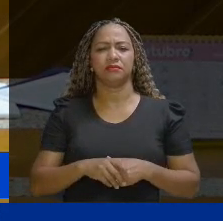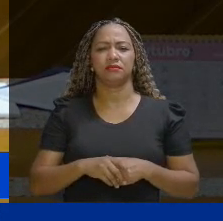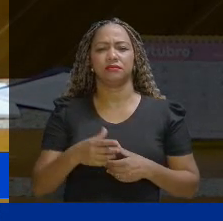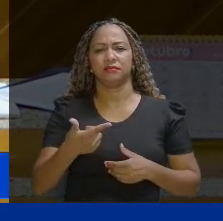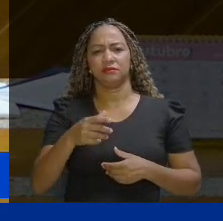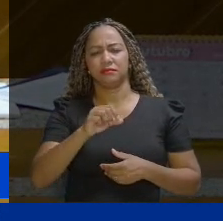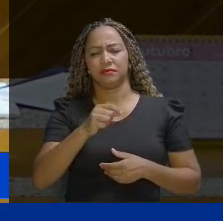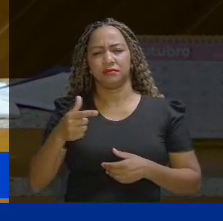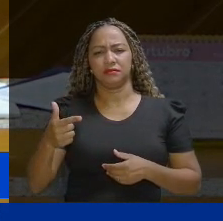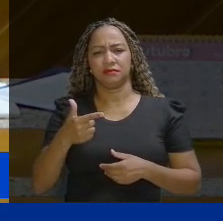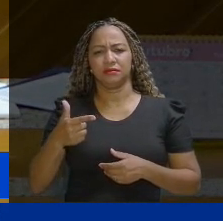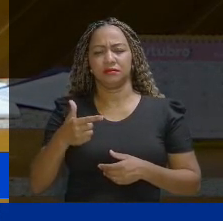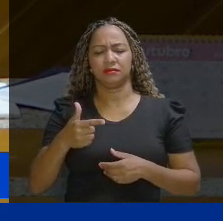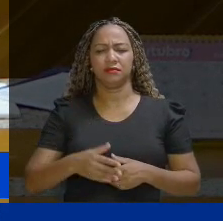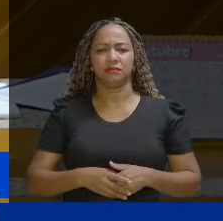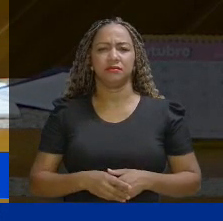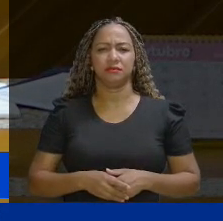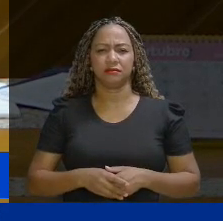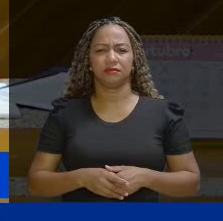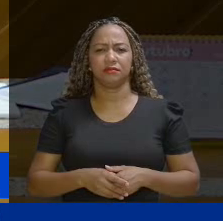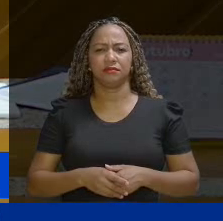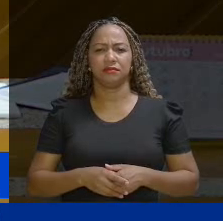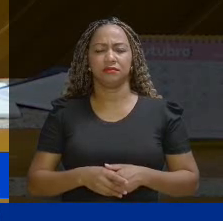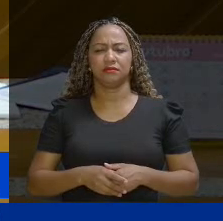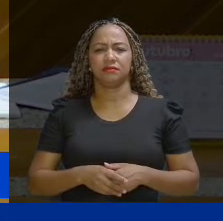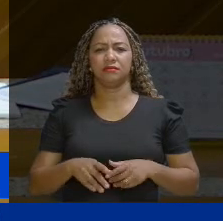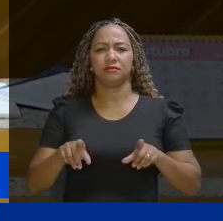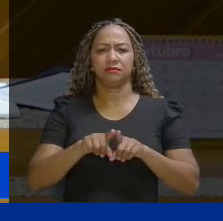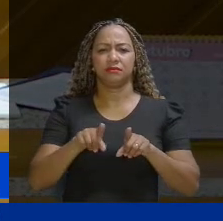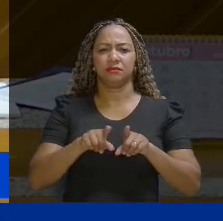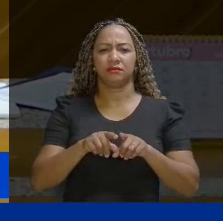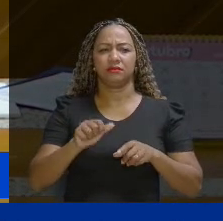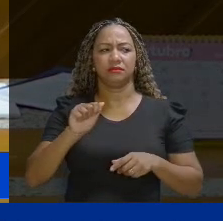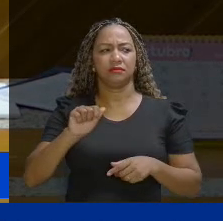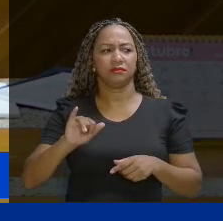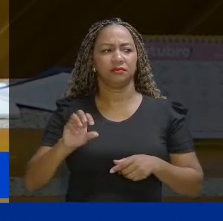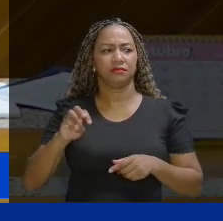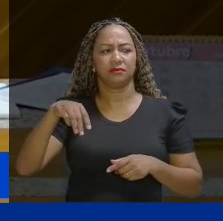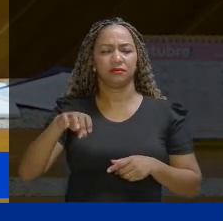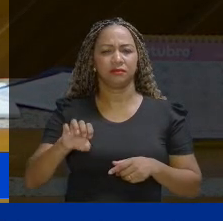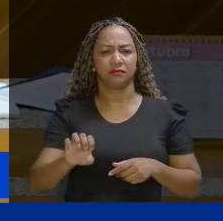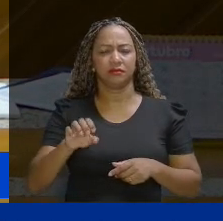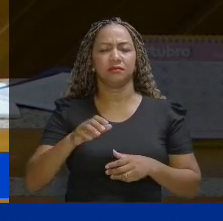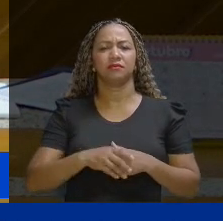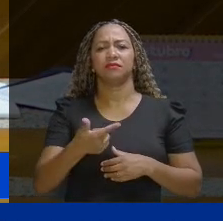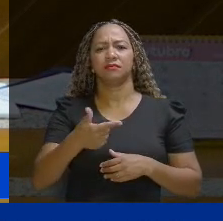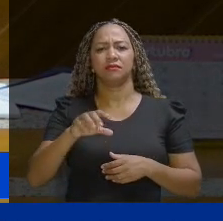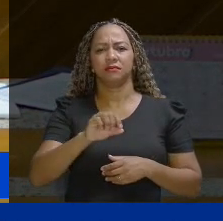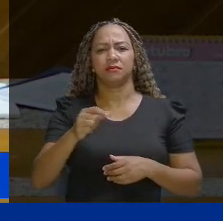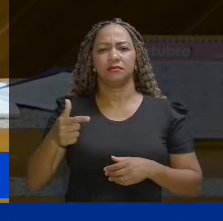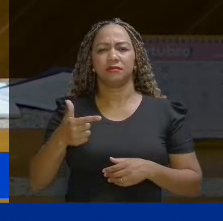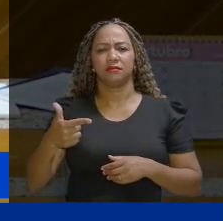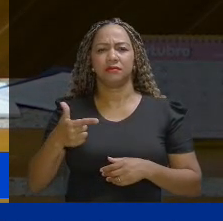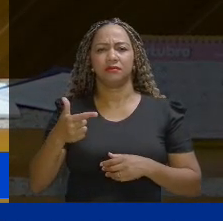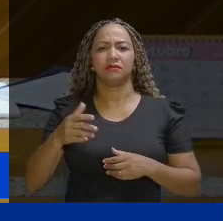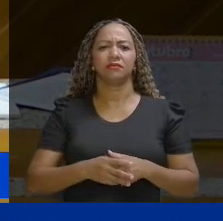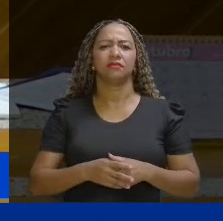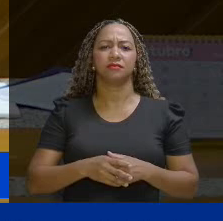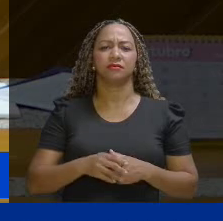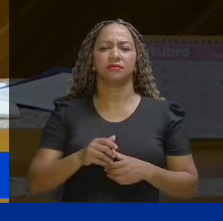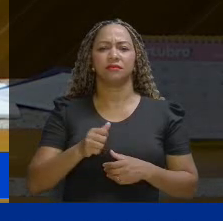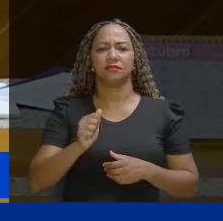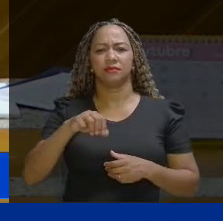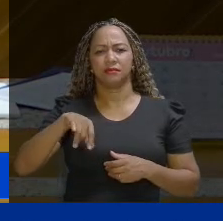0601.549 de 2022 e procedentes a AIME 0601.622 de 2022 e